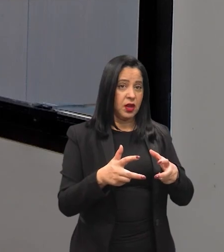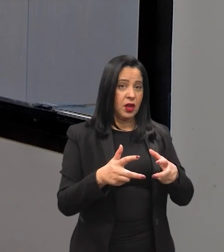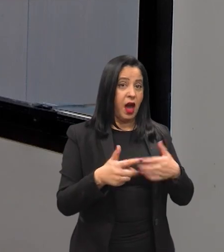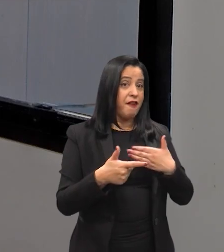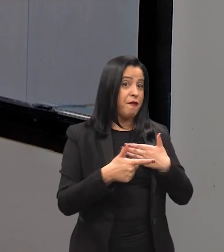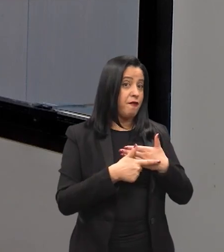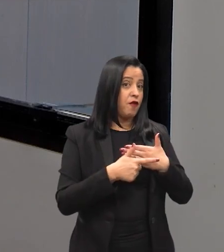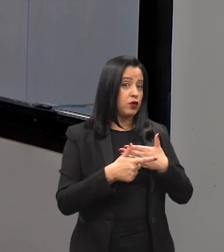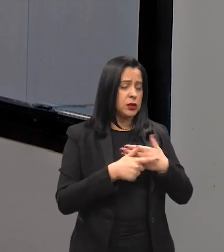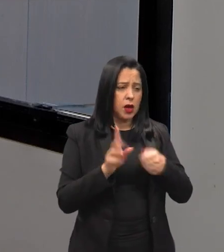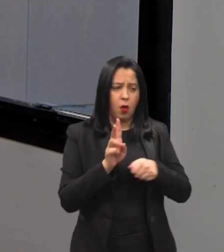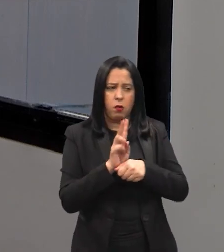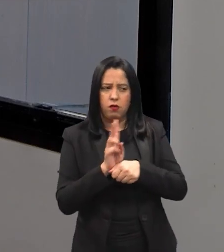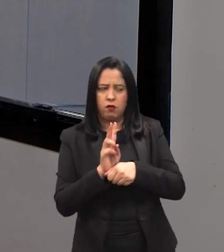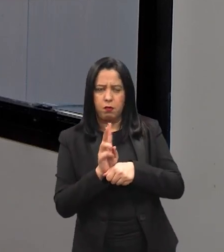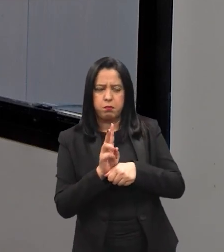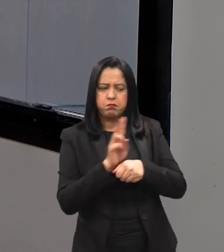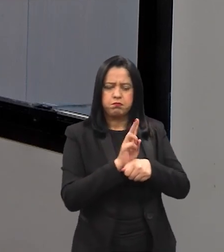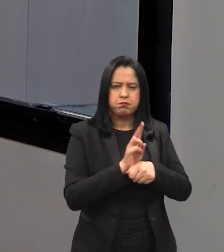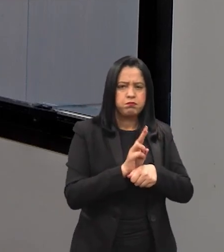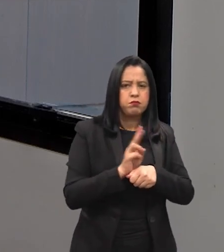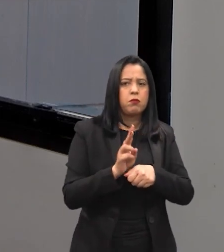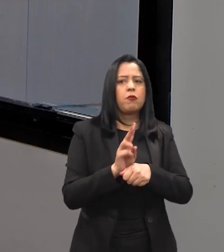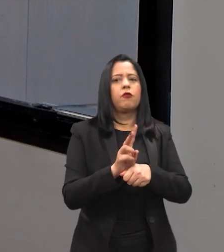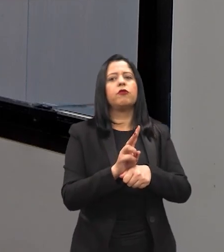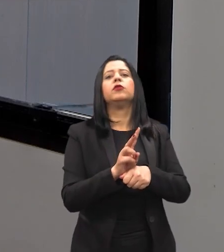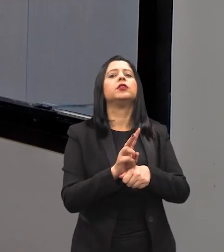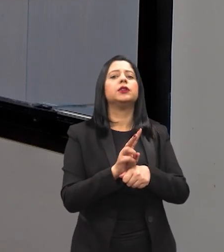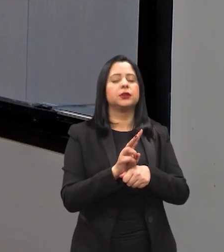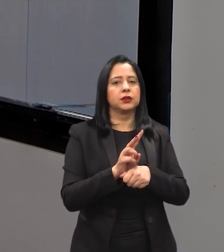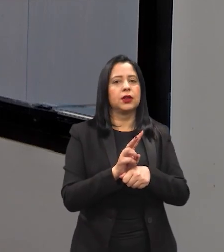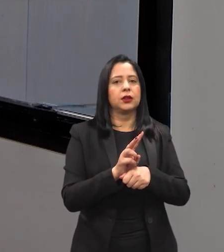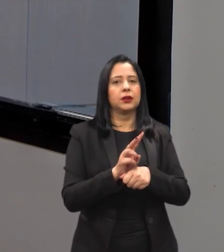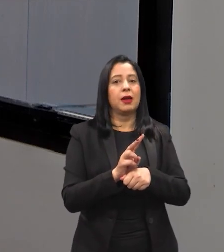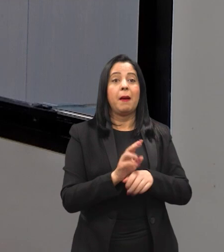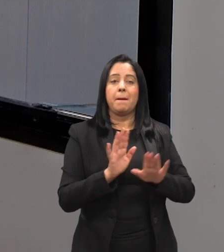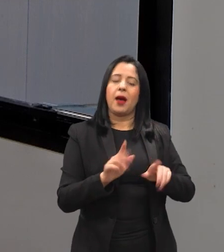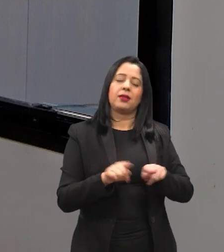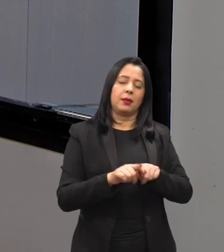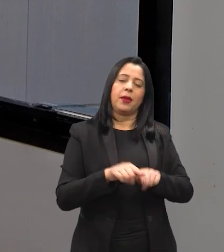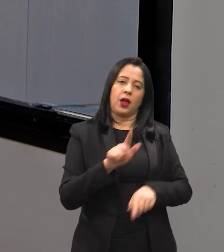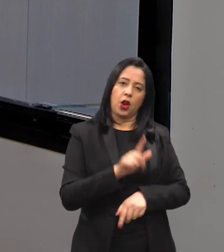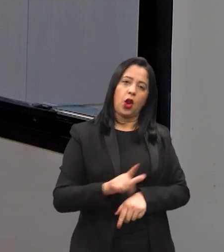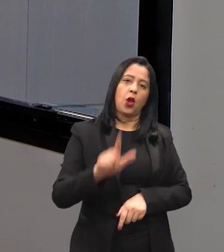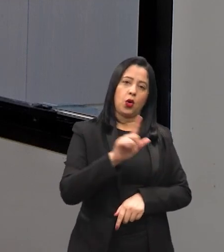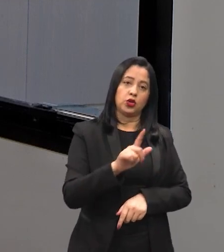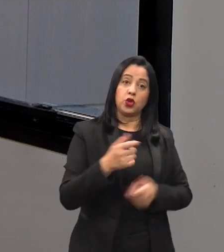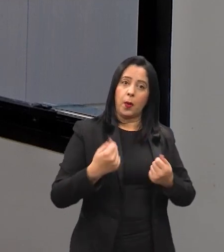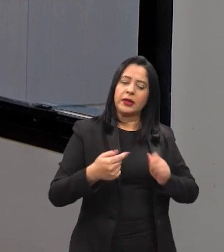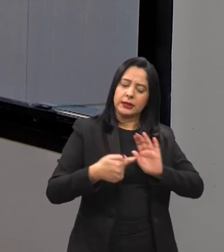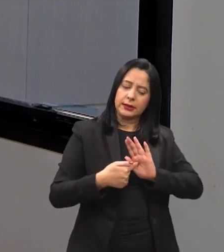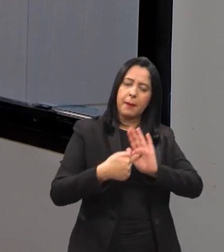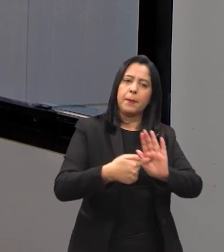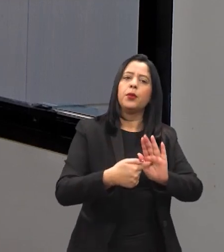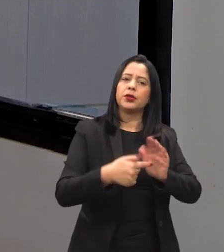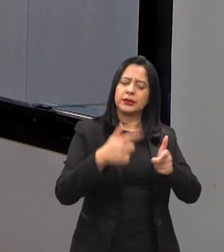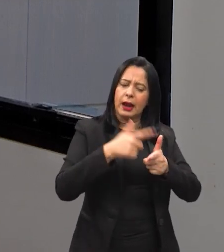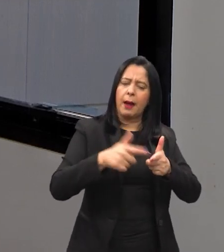Casa Legislativa tem como função fiscalizar, a primeira parte do nosso trabalho, mas é